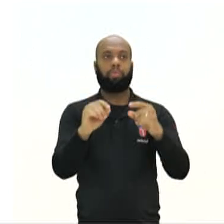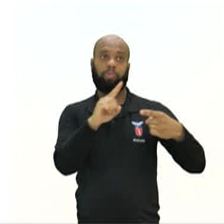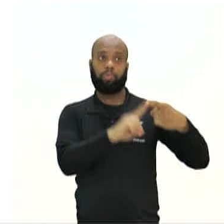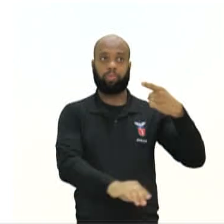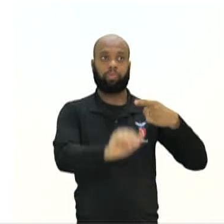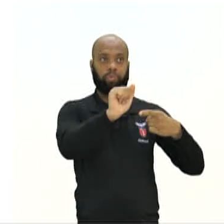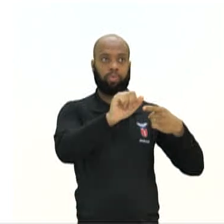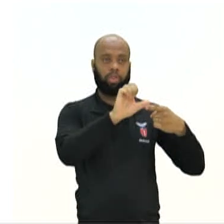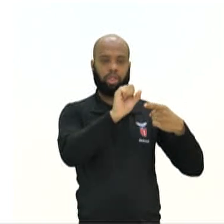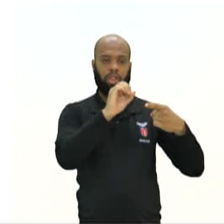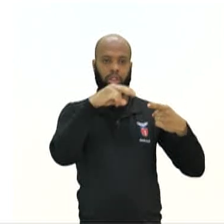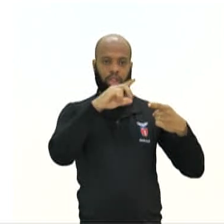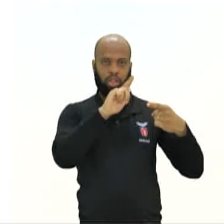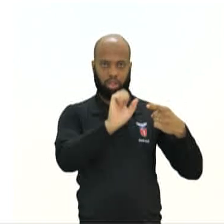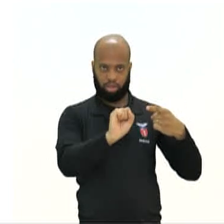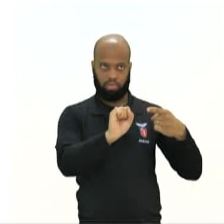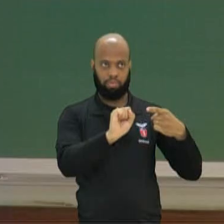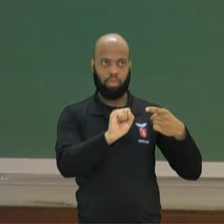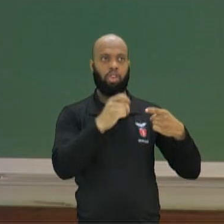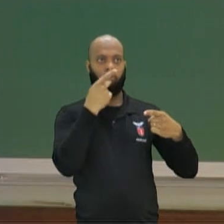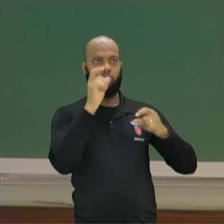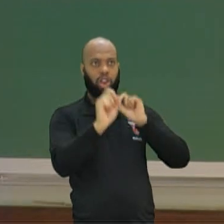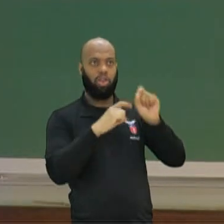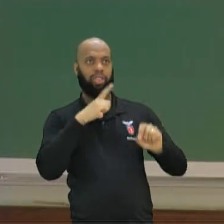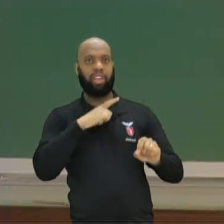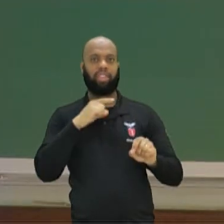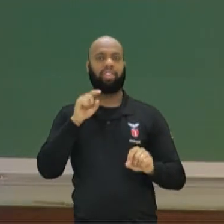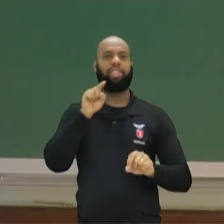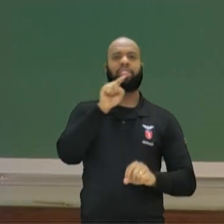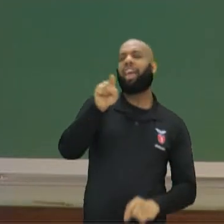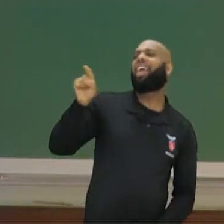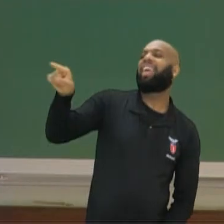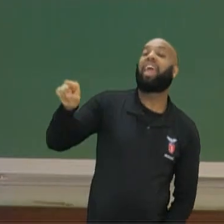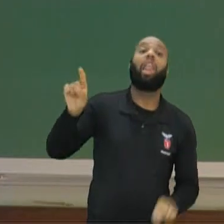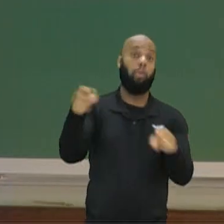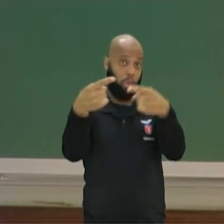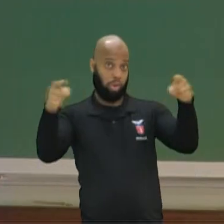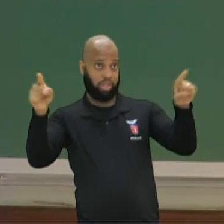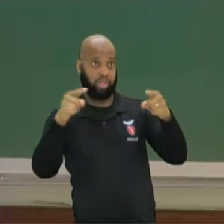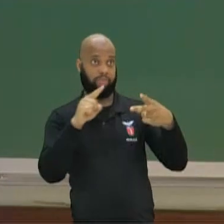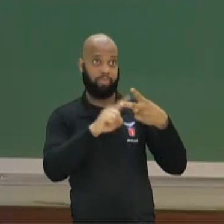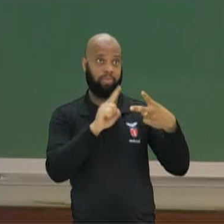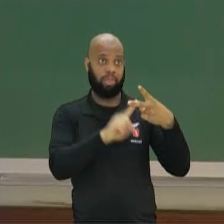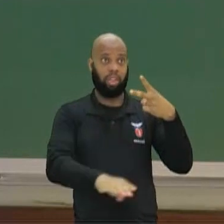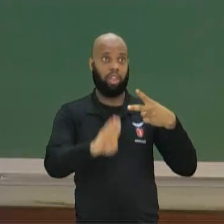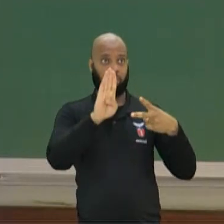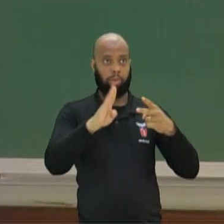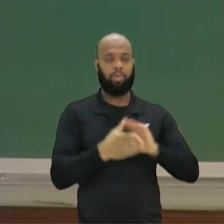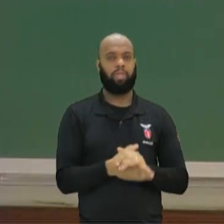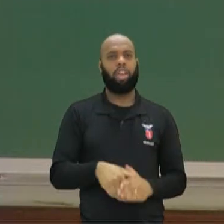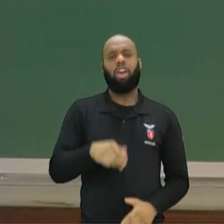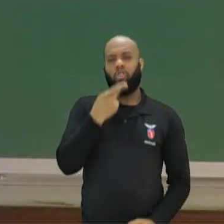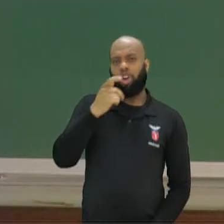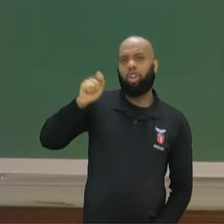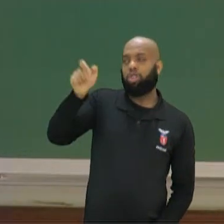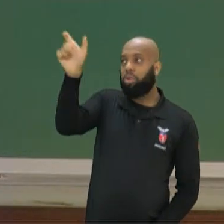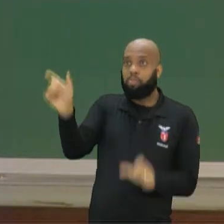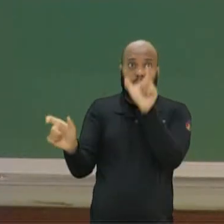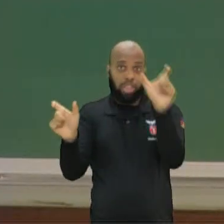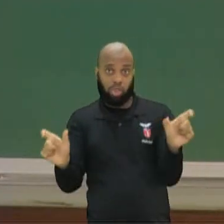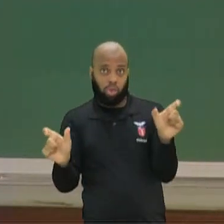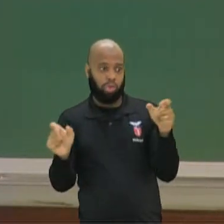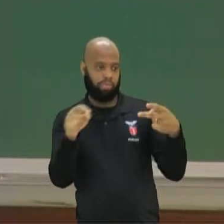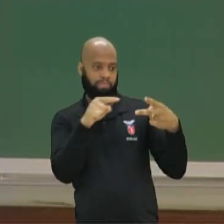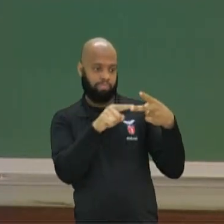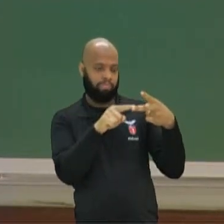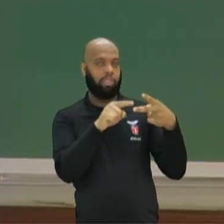letra A, songs, né? Dizendo que aquelas o quê? As músicas. E a letra B, John Mayer e James Morrison. Eu